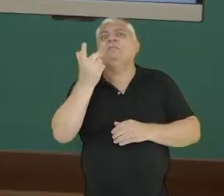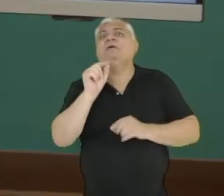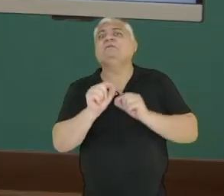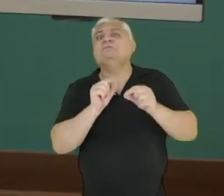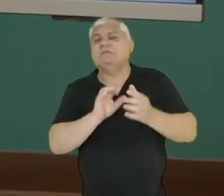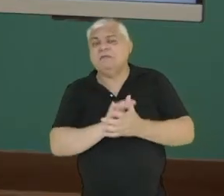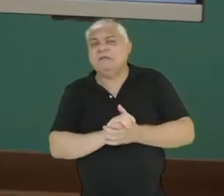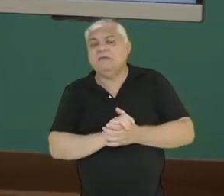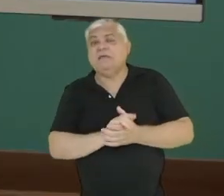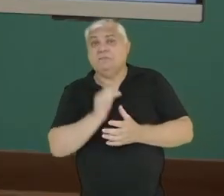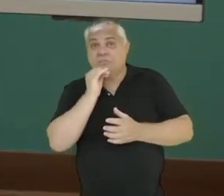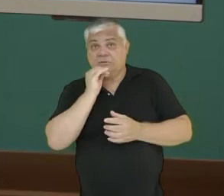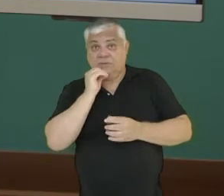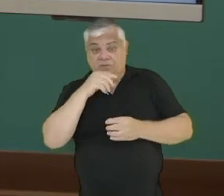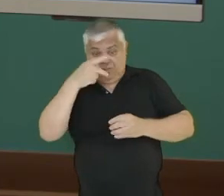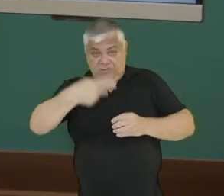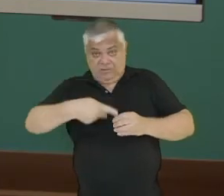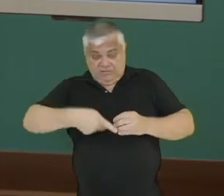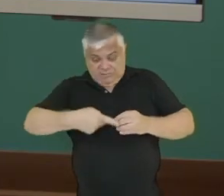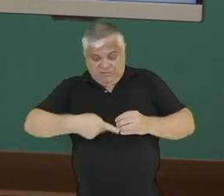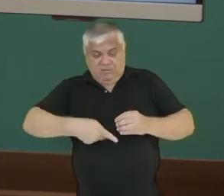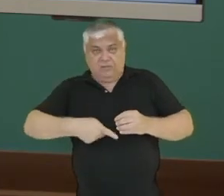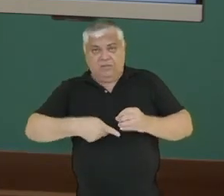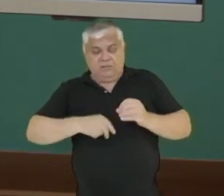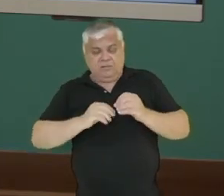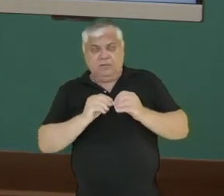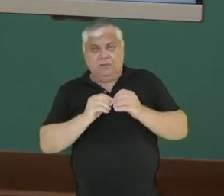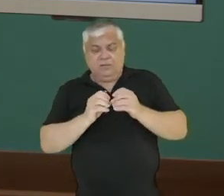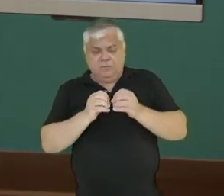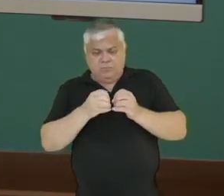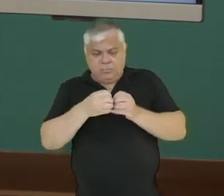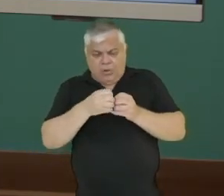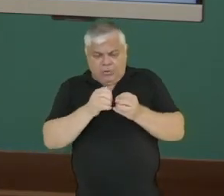quê? É quando esse embriãozinho que está